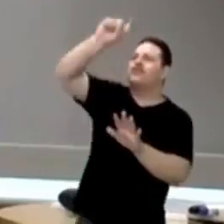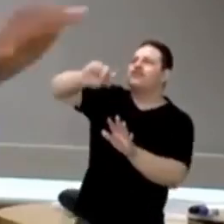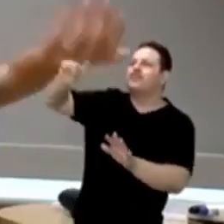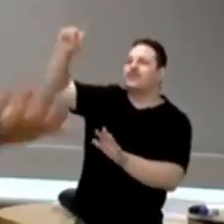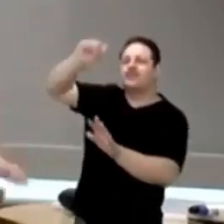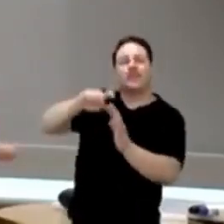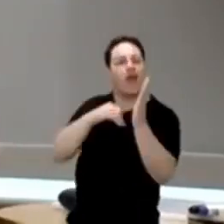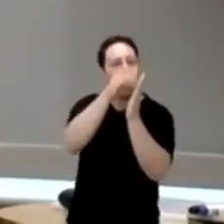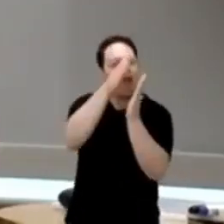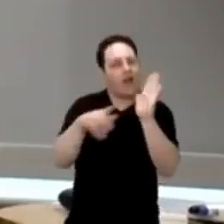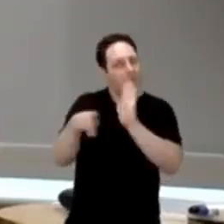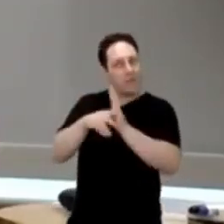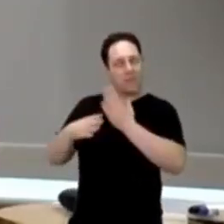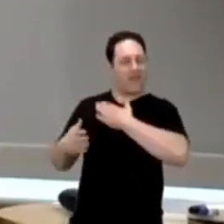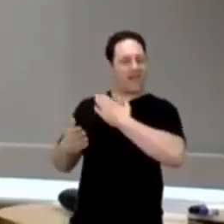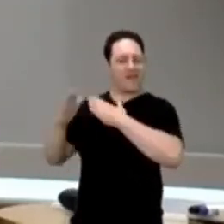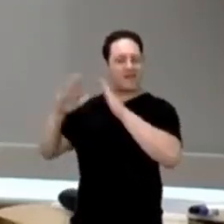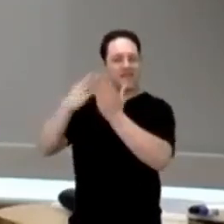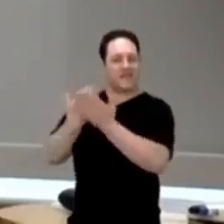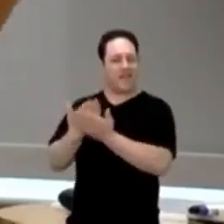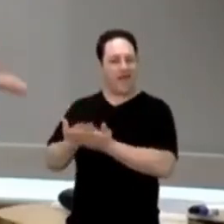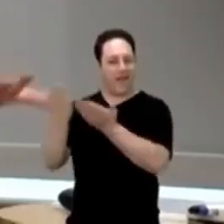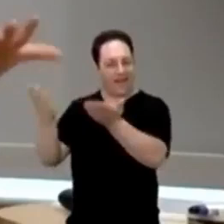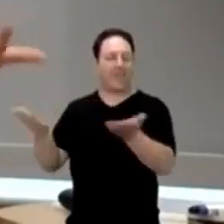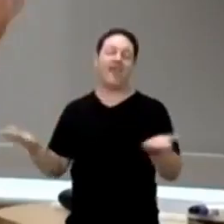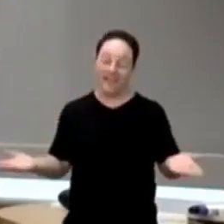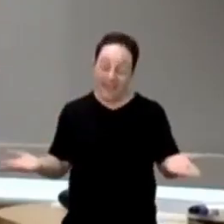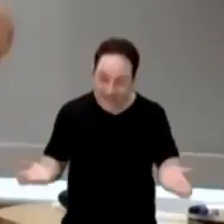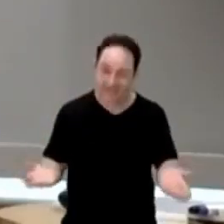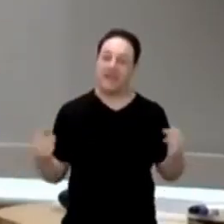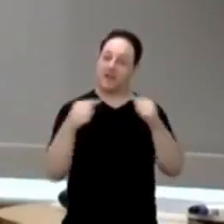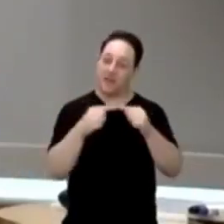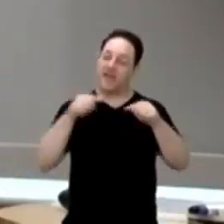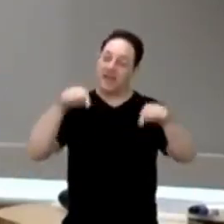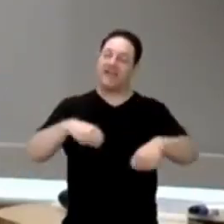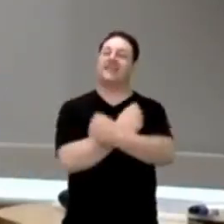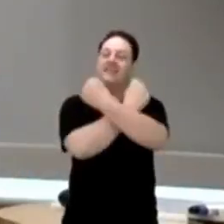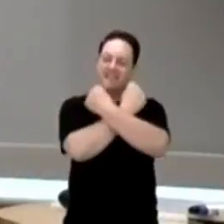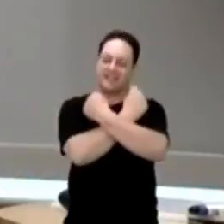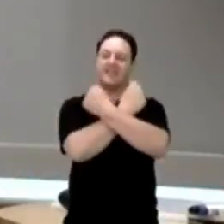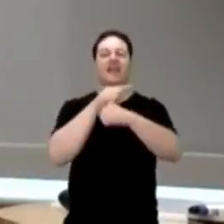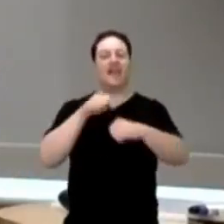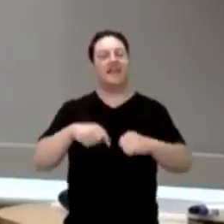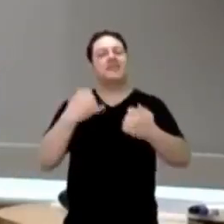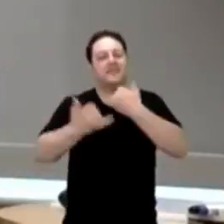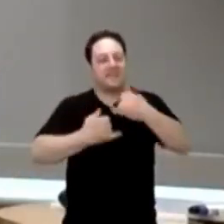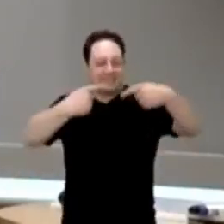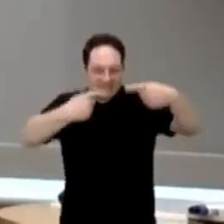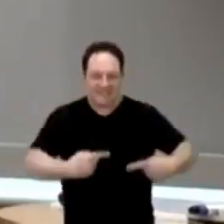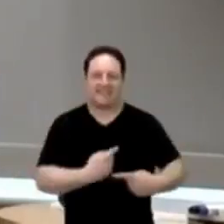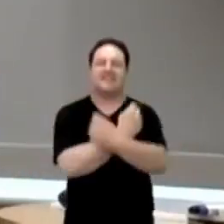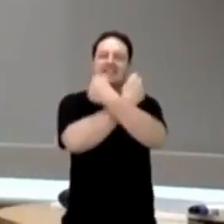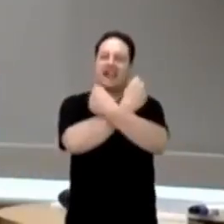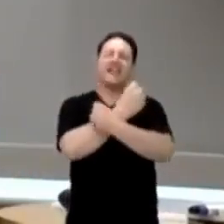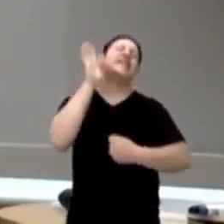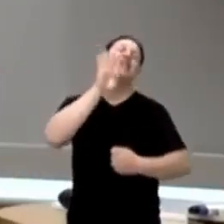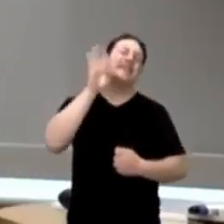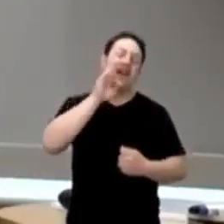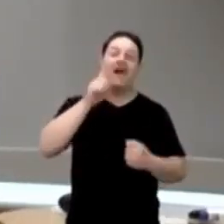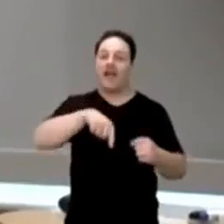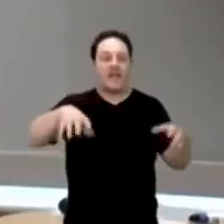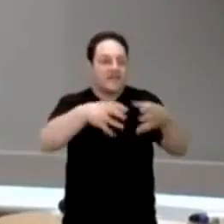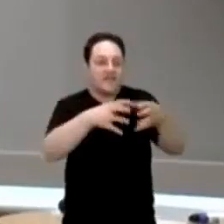nossa arte na nossa escola, sabe? E é sobre isso... A Jornada X, é sobre isso a Gincana X. E é muito massa ver todo